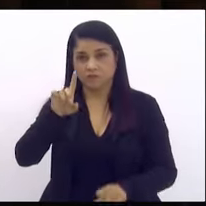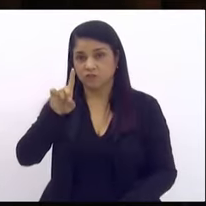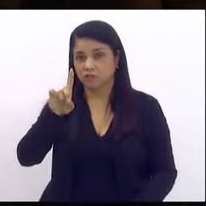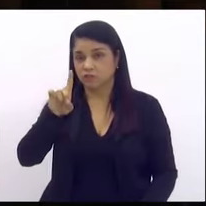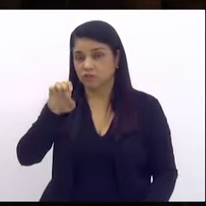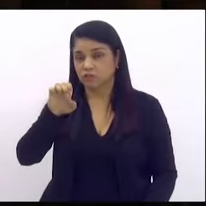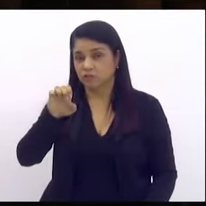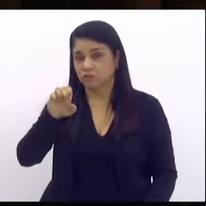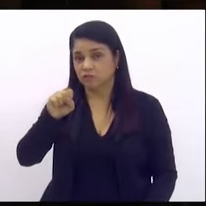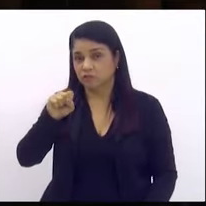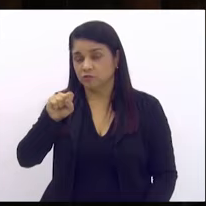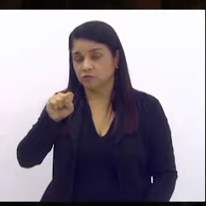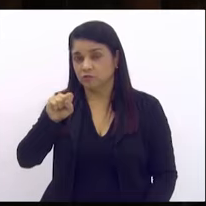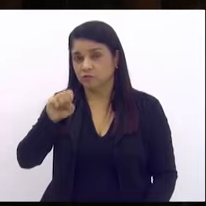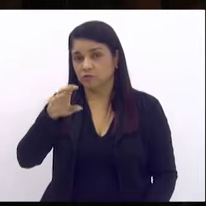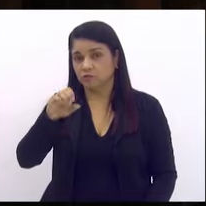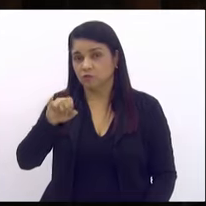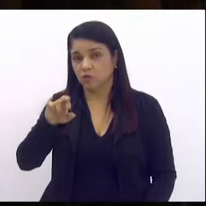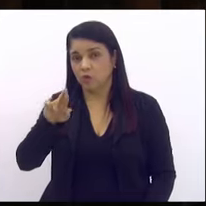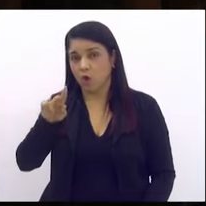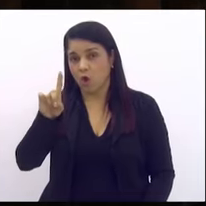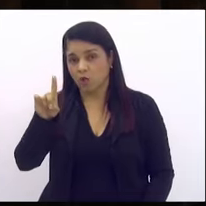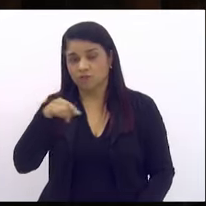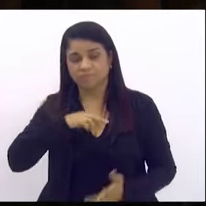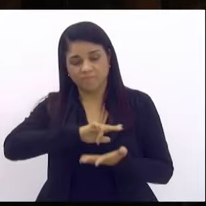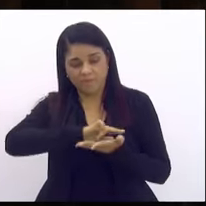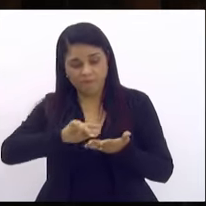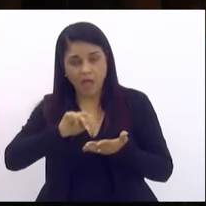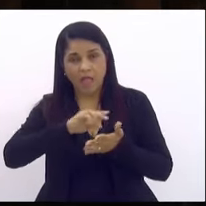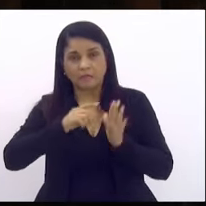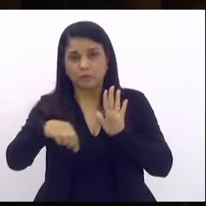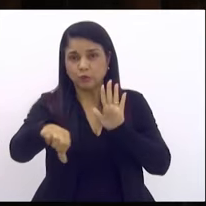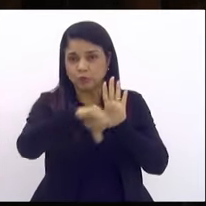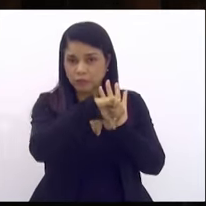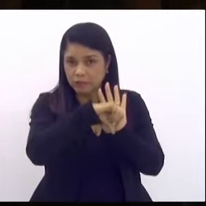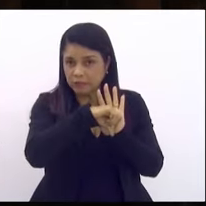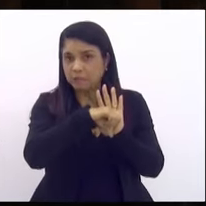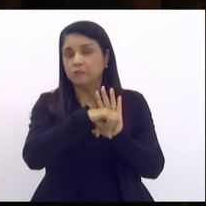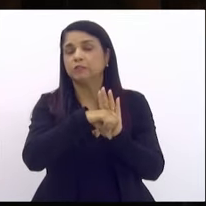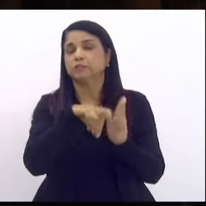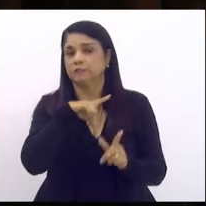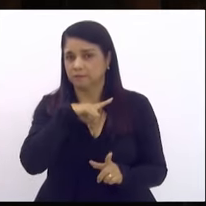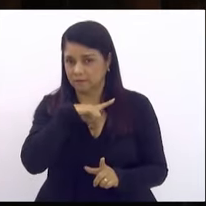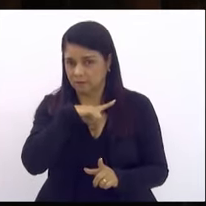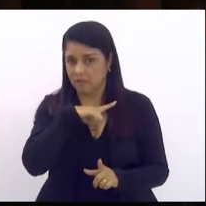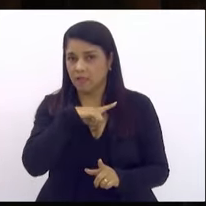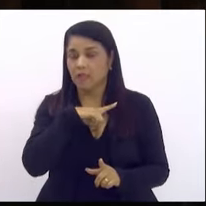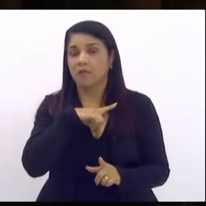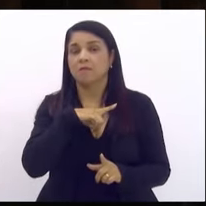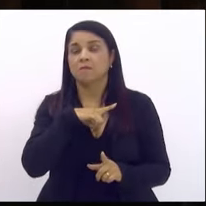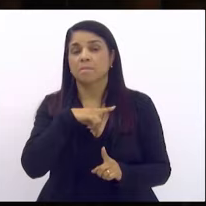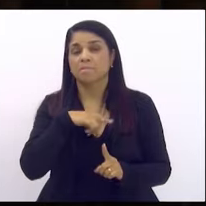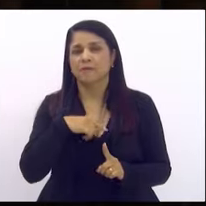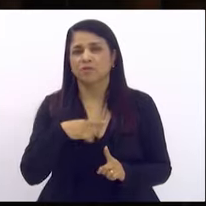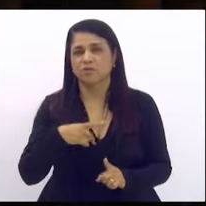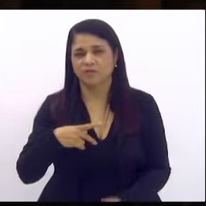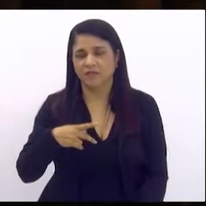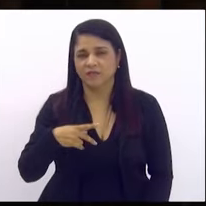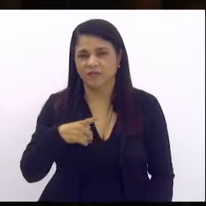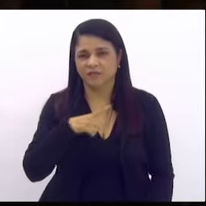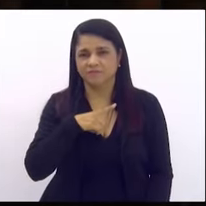que é onde a gente tem ali vários crimes sendo cometidos inclusive pedofilia